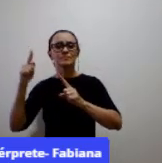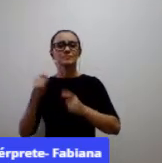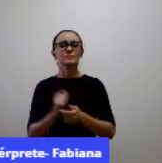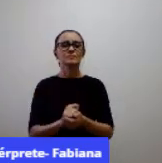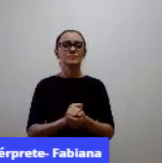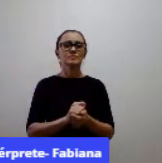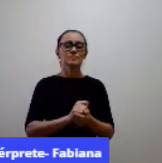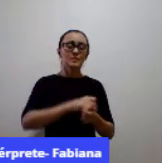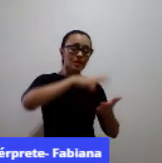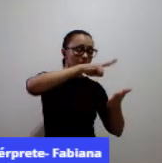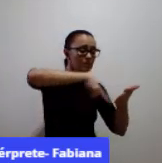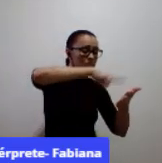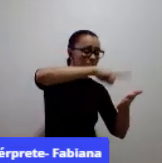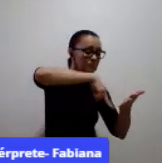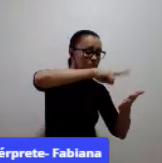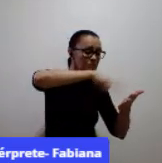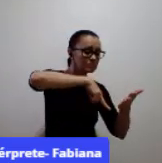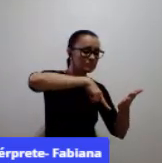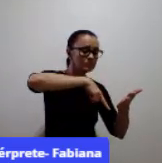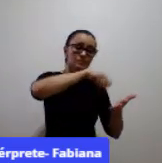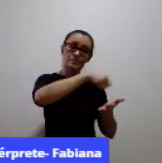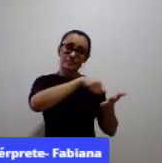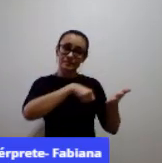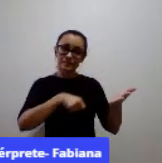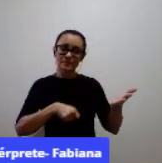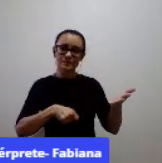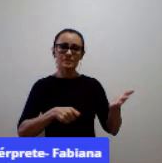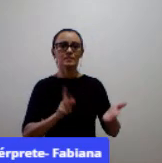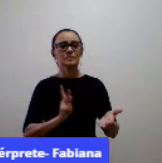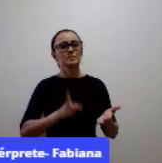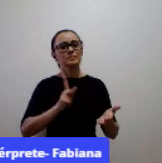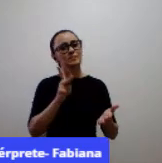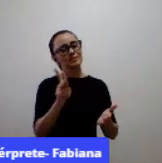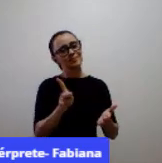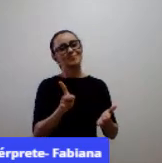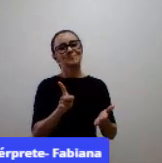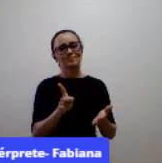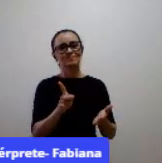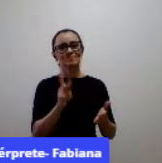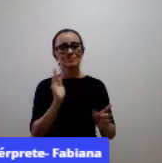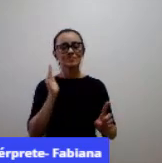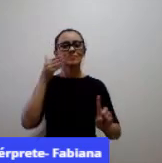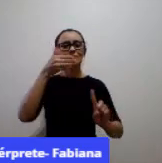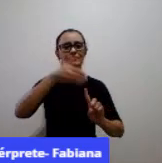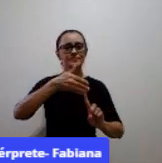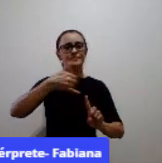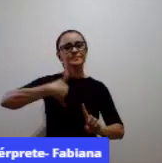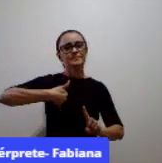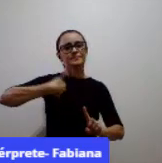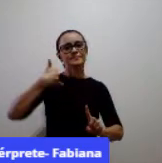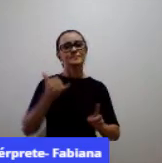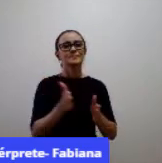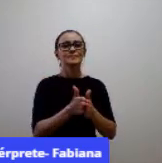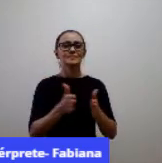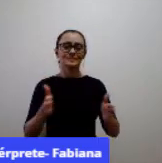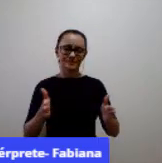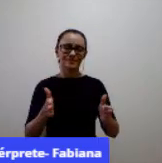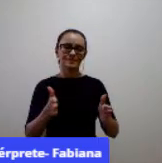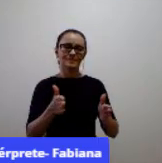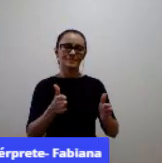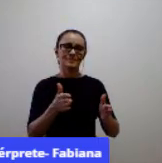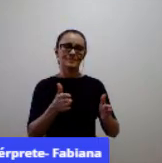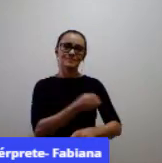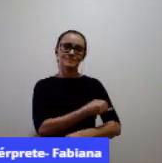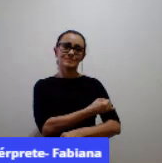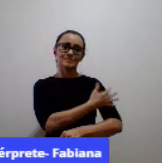leitura escrita, tudo isso mais baseado na faixa etária que compreende esse ensino fundamental